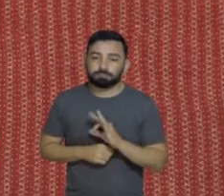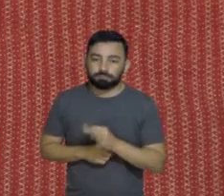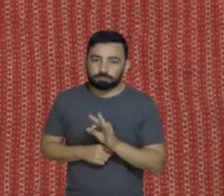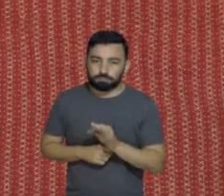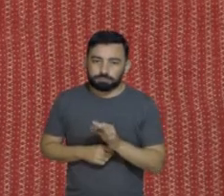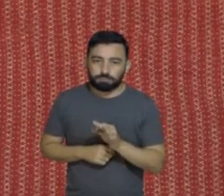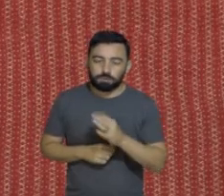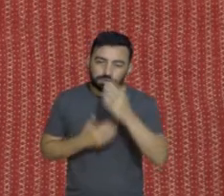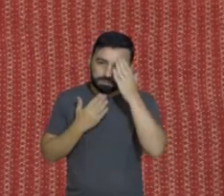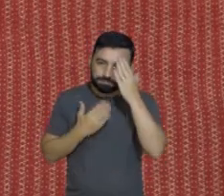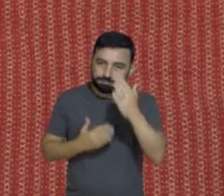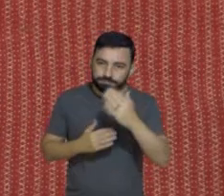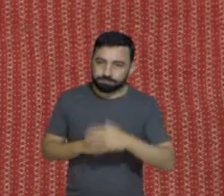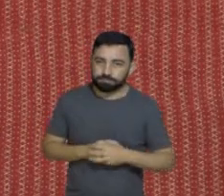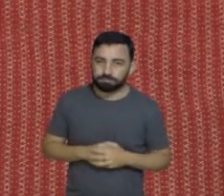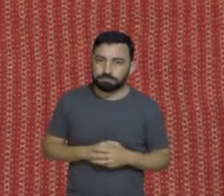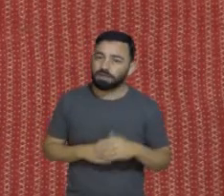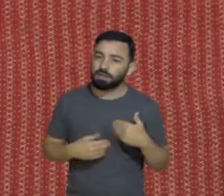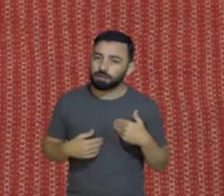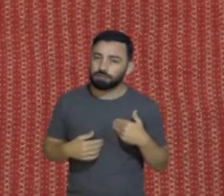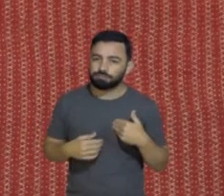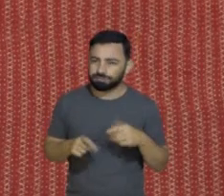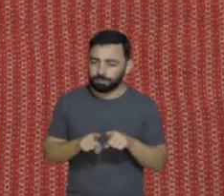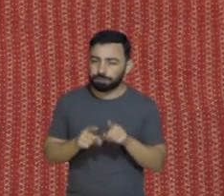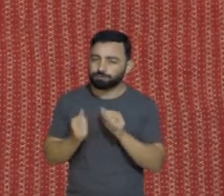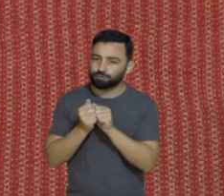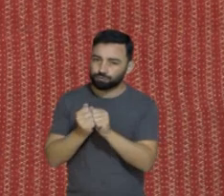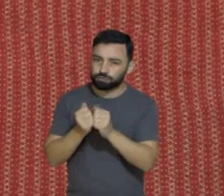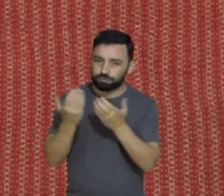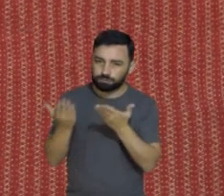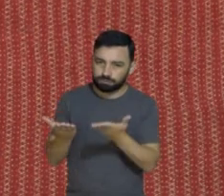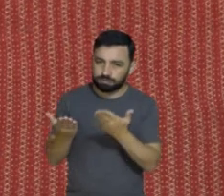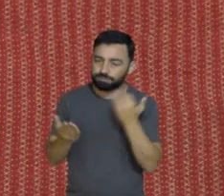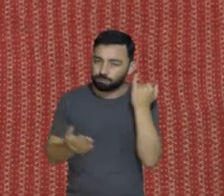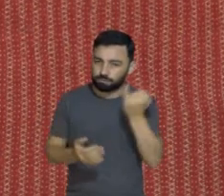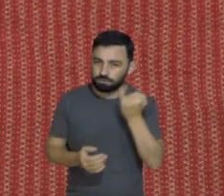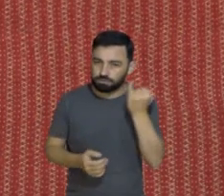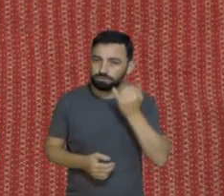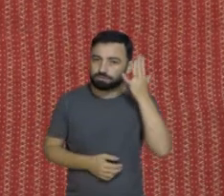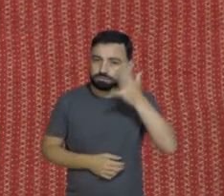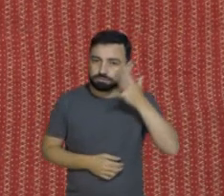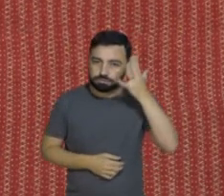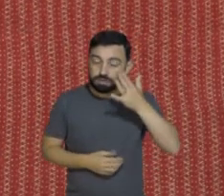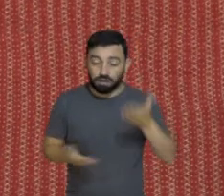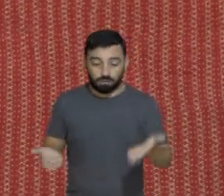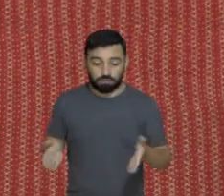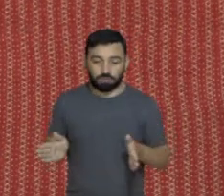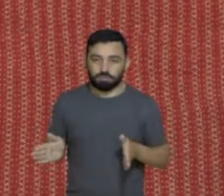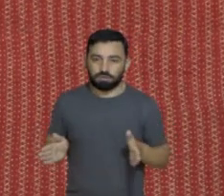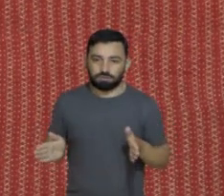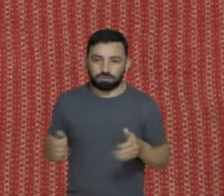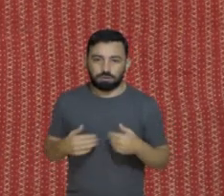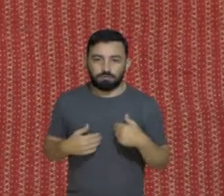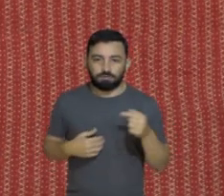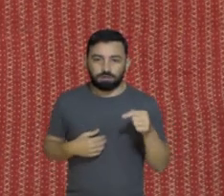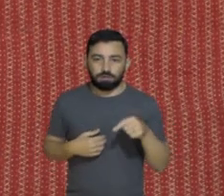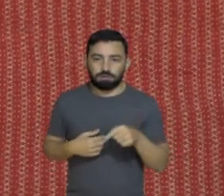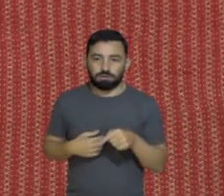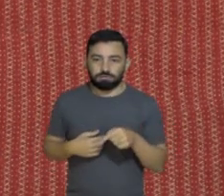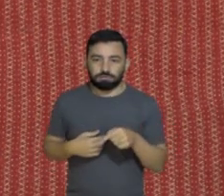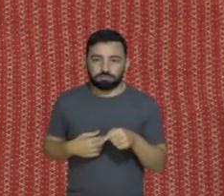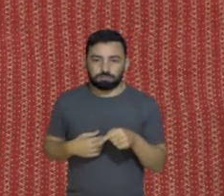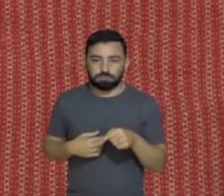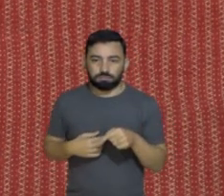obrigado pela parte. Para colaborar com a sua fala, importantíssimo esse momento. Acho que vim trazer aquilo que está